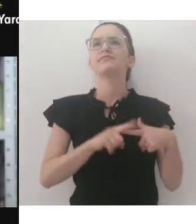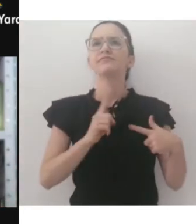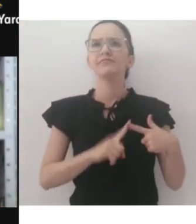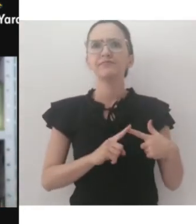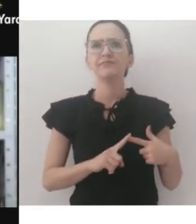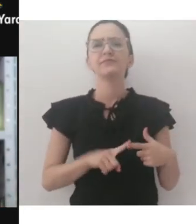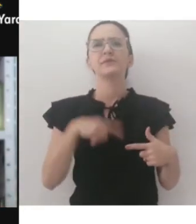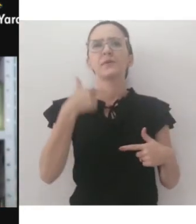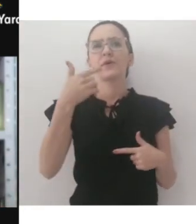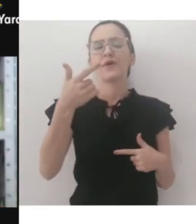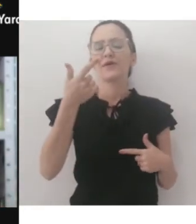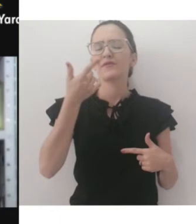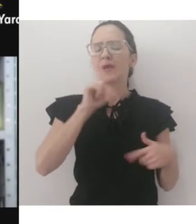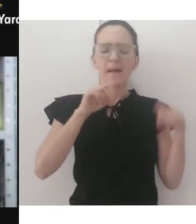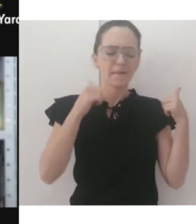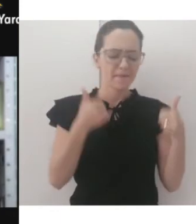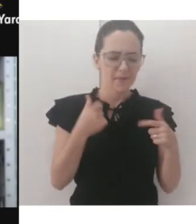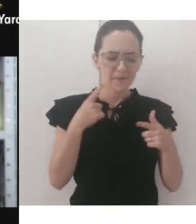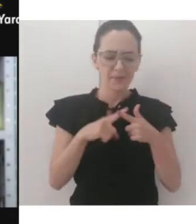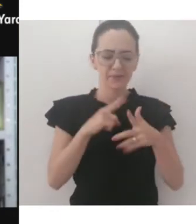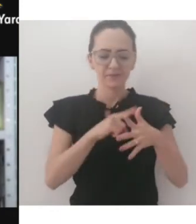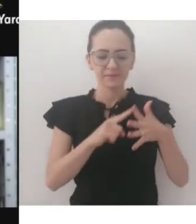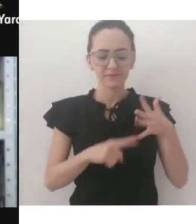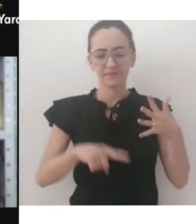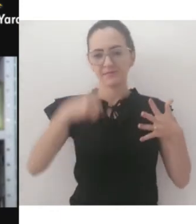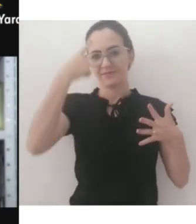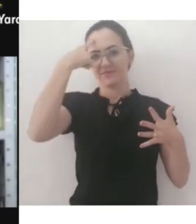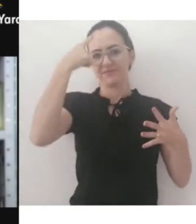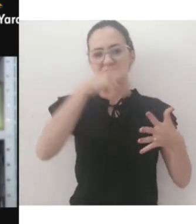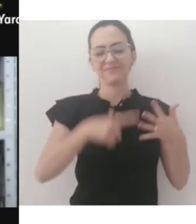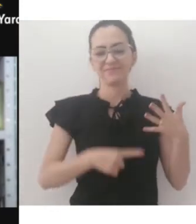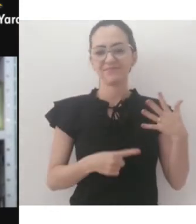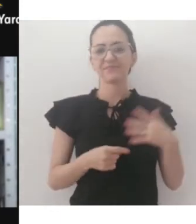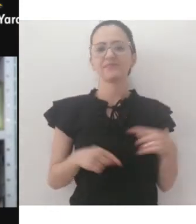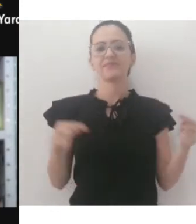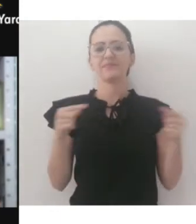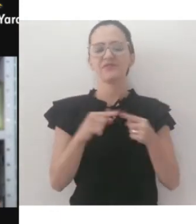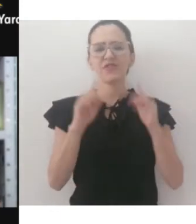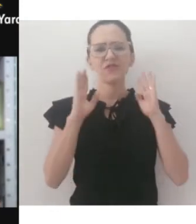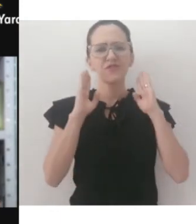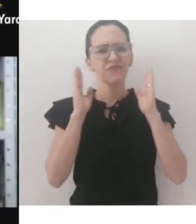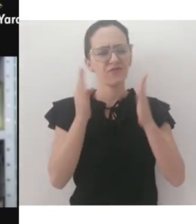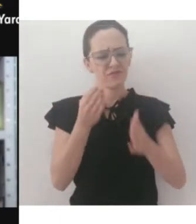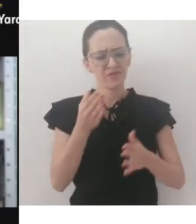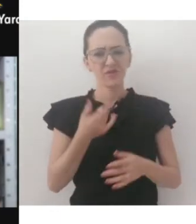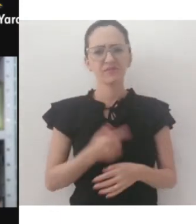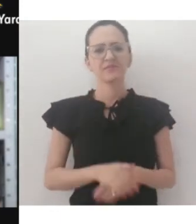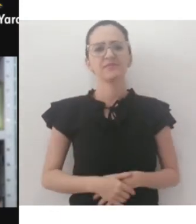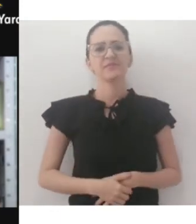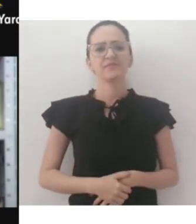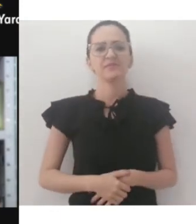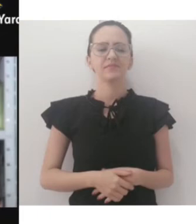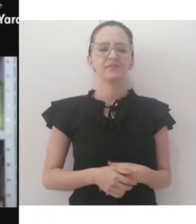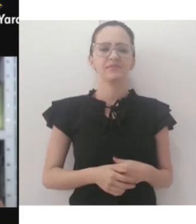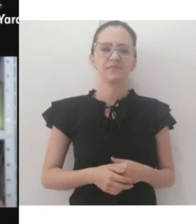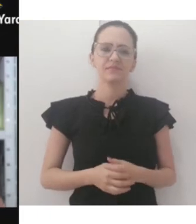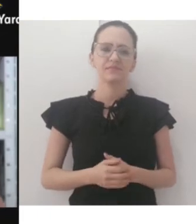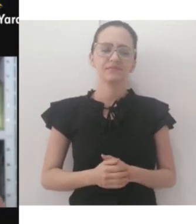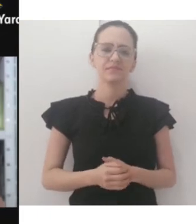é basicamente isso mesmo, esse processo, e dizer que todo mundo precisa ter foco e constância